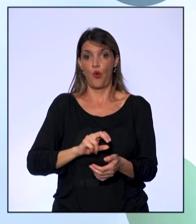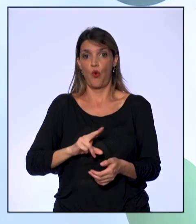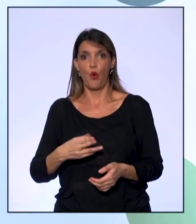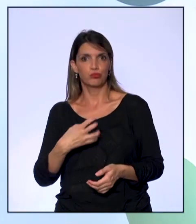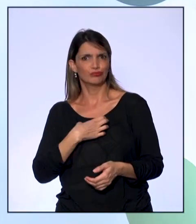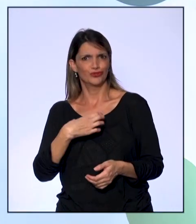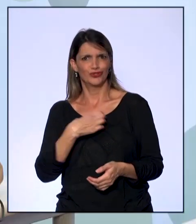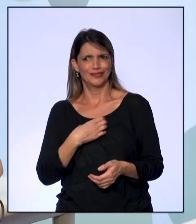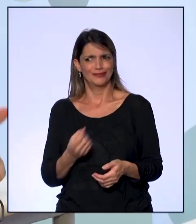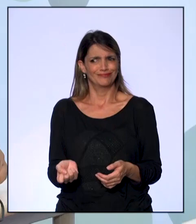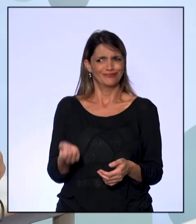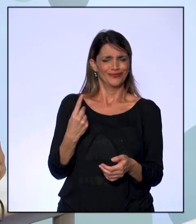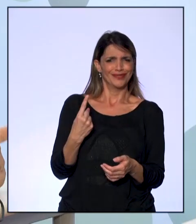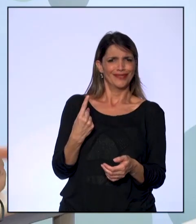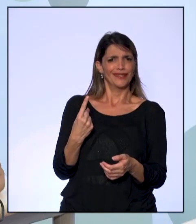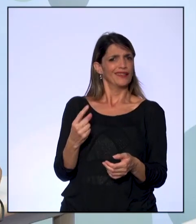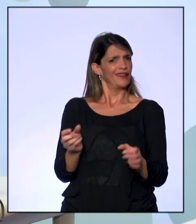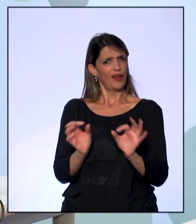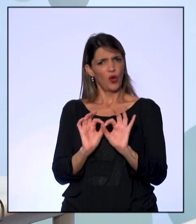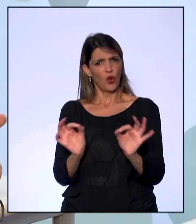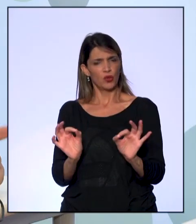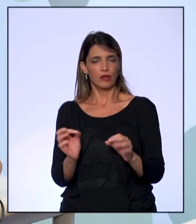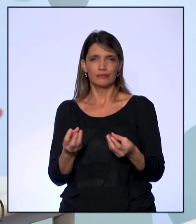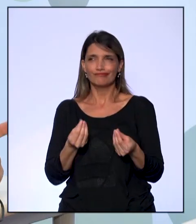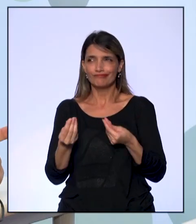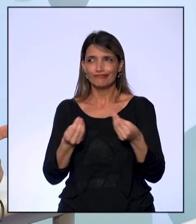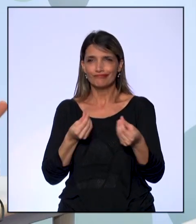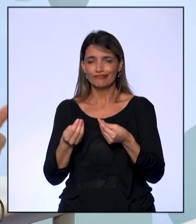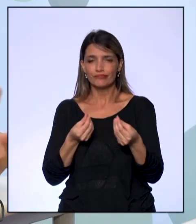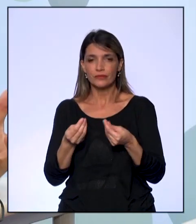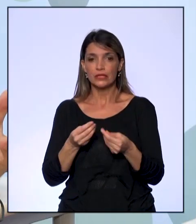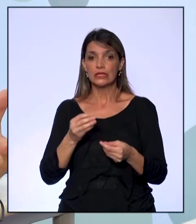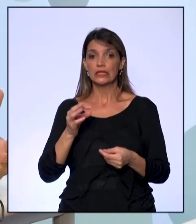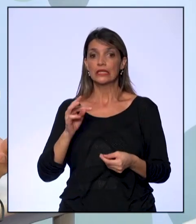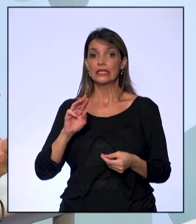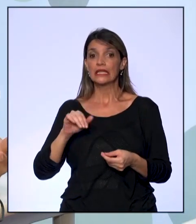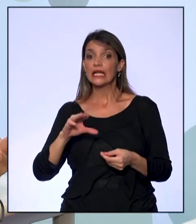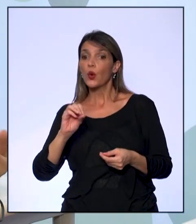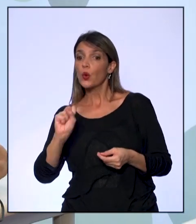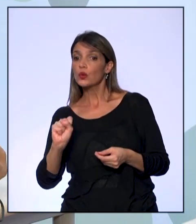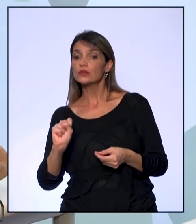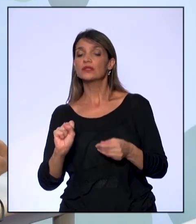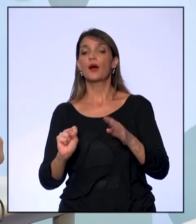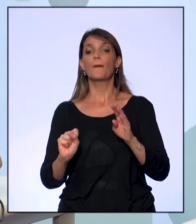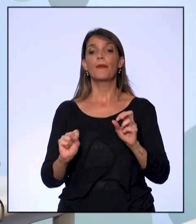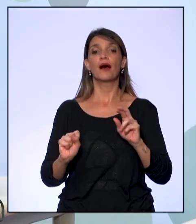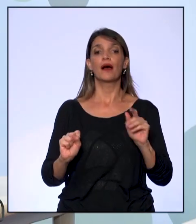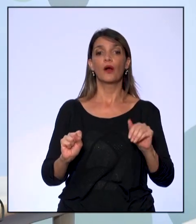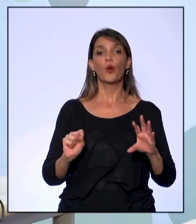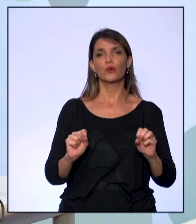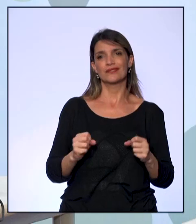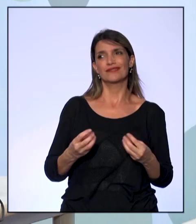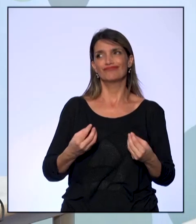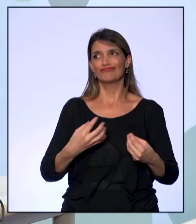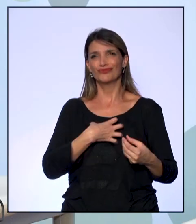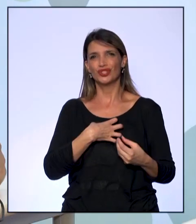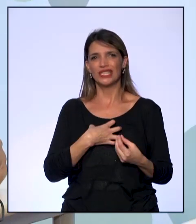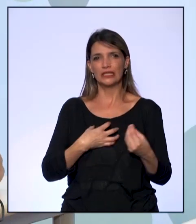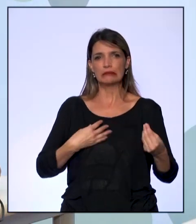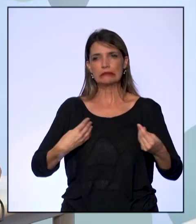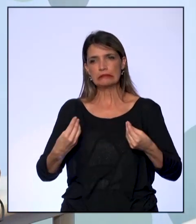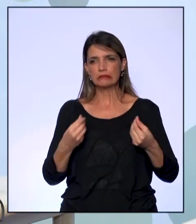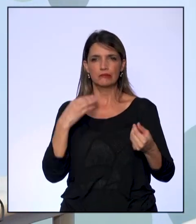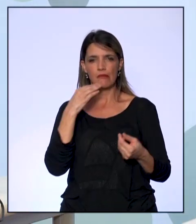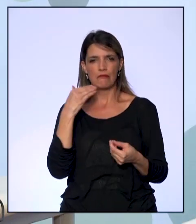vocês outra participação muito bem esse de forma desajeitada os as músicas eu não sai perfeito por causa do que que houve uma